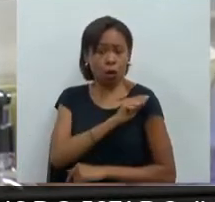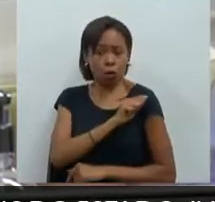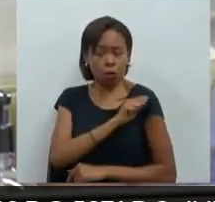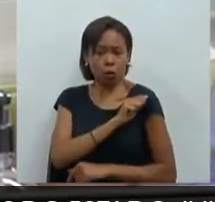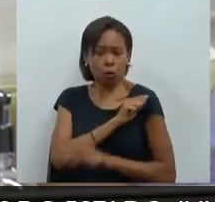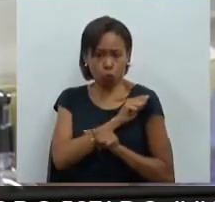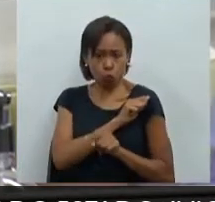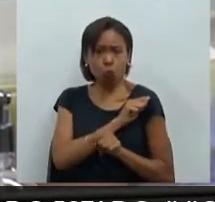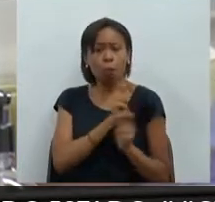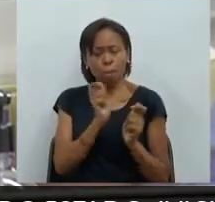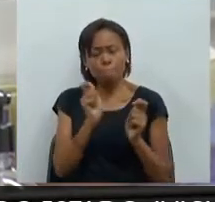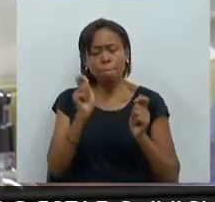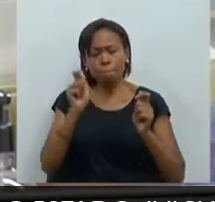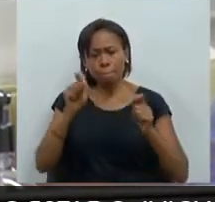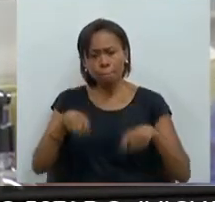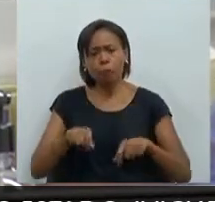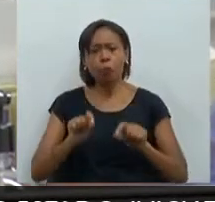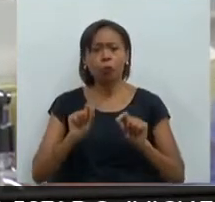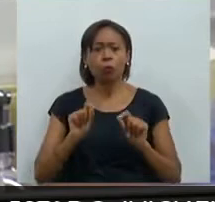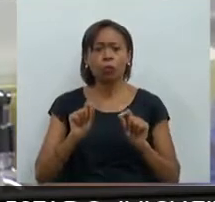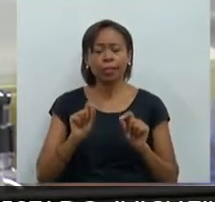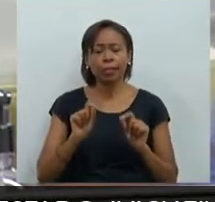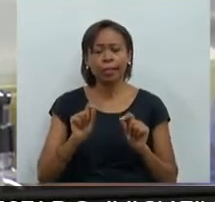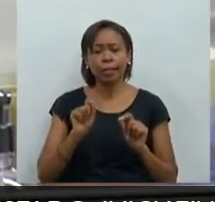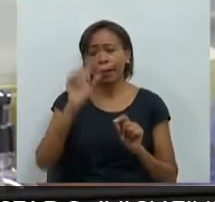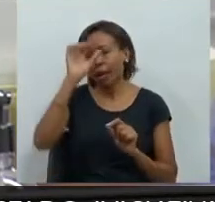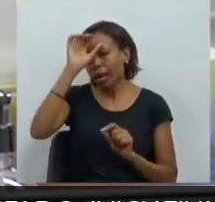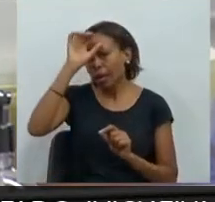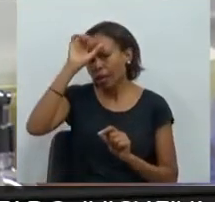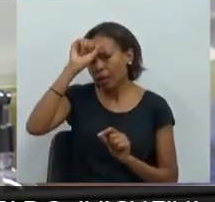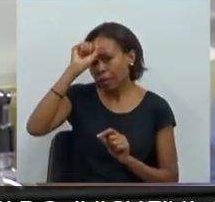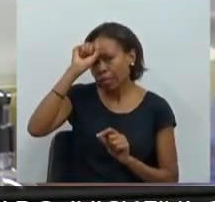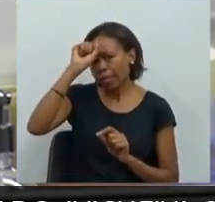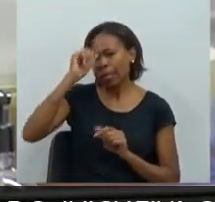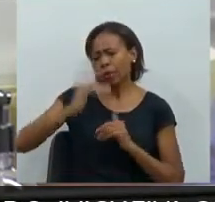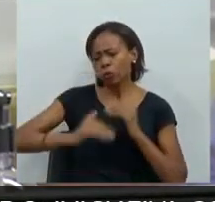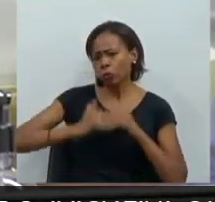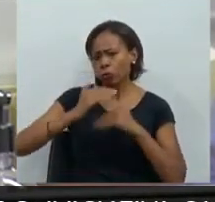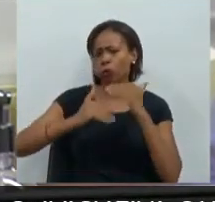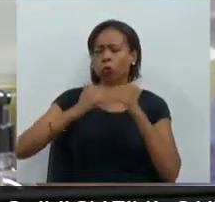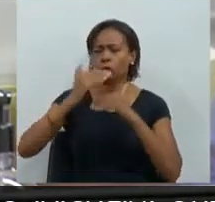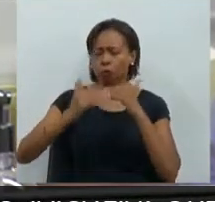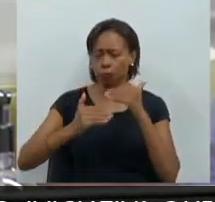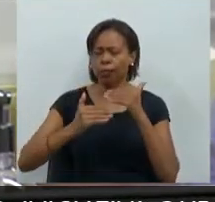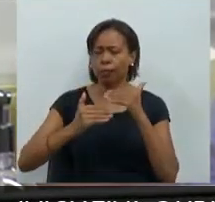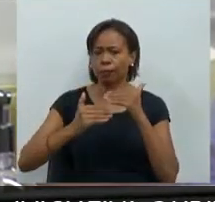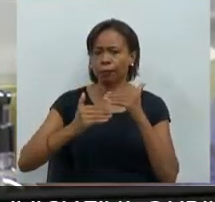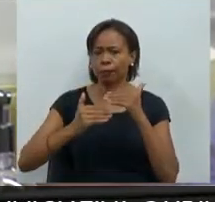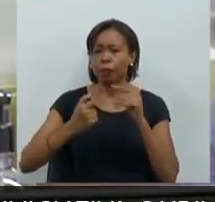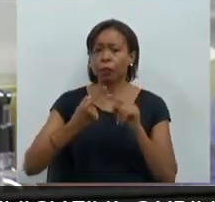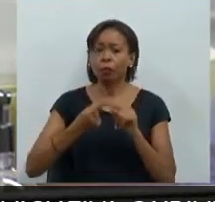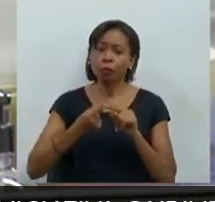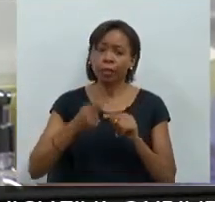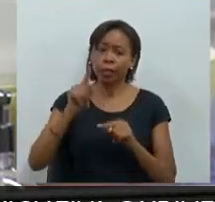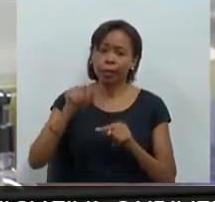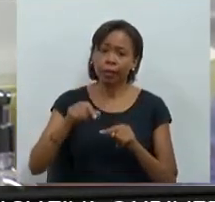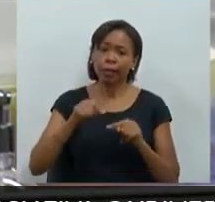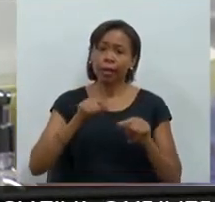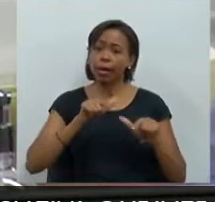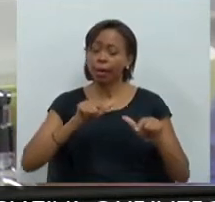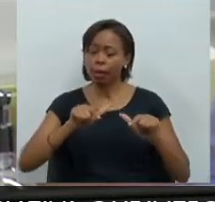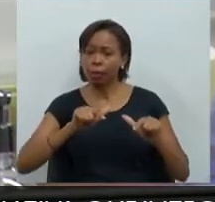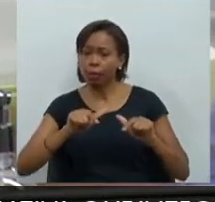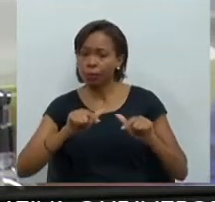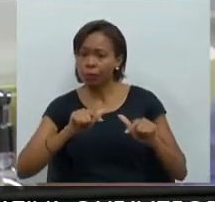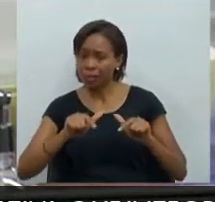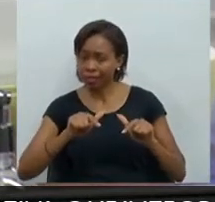ter essa noção, esse direcionamento. Então, são atividades pensadas para que eles possam